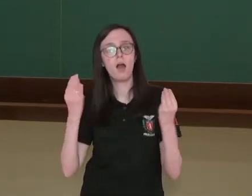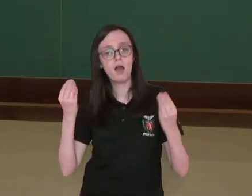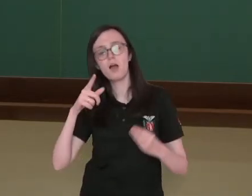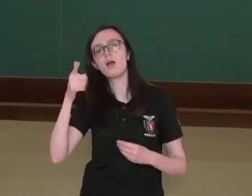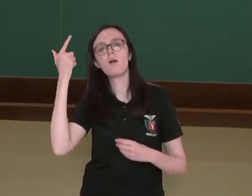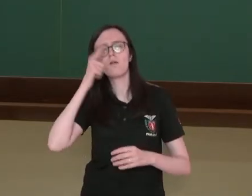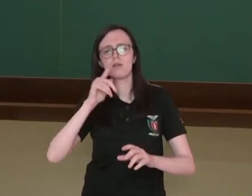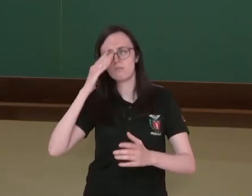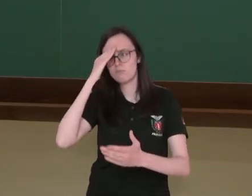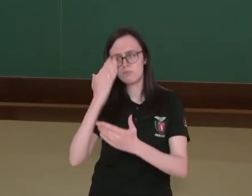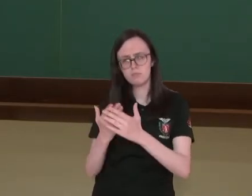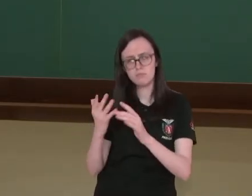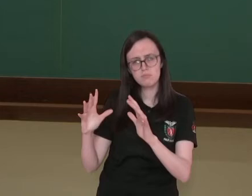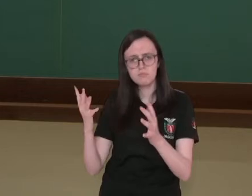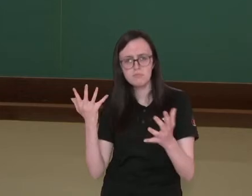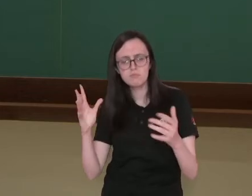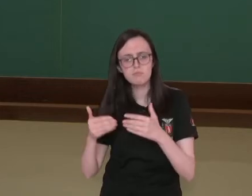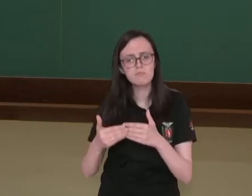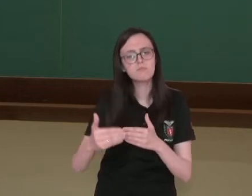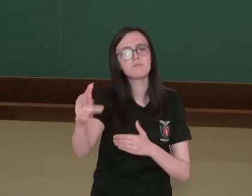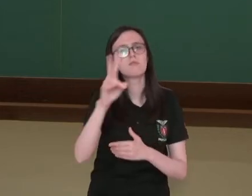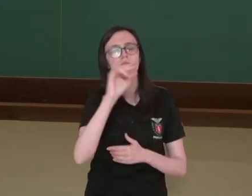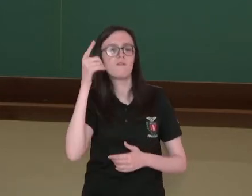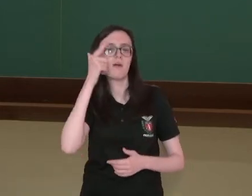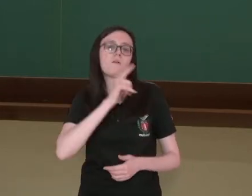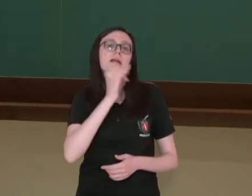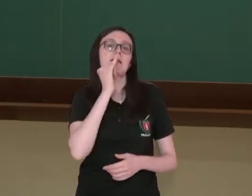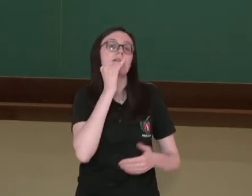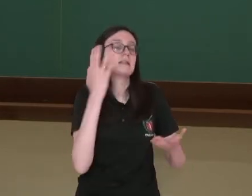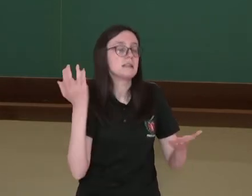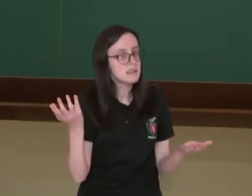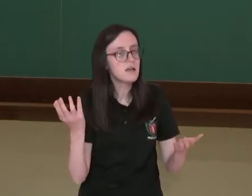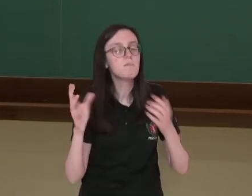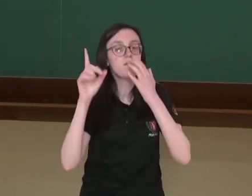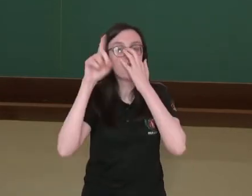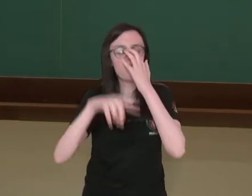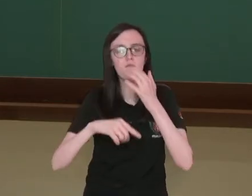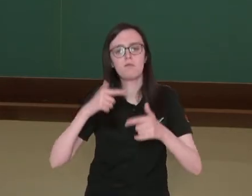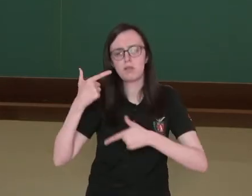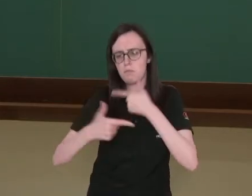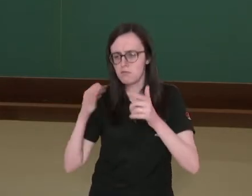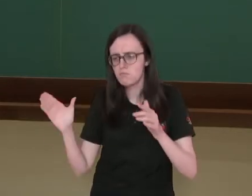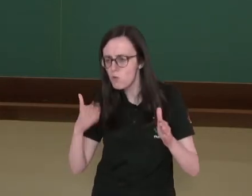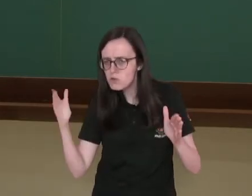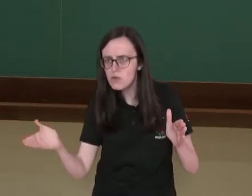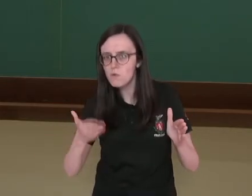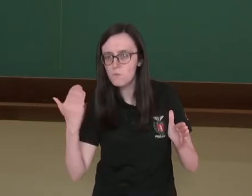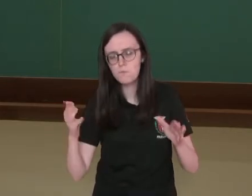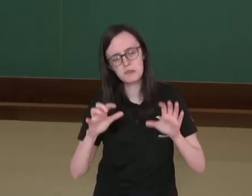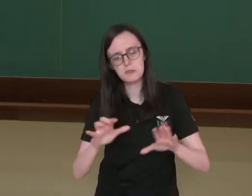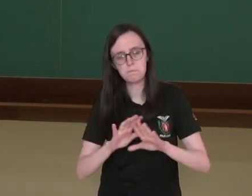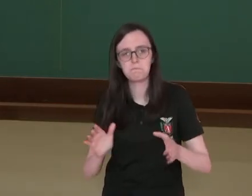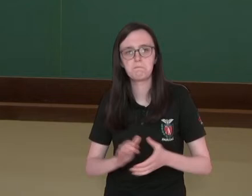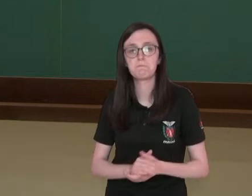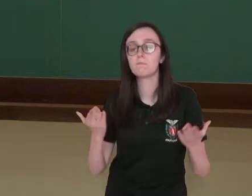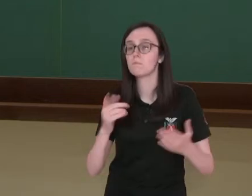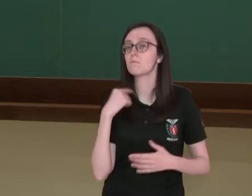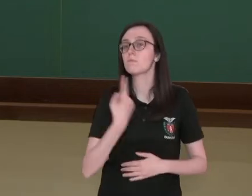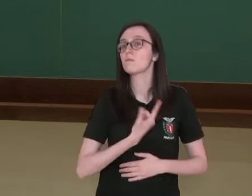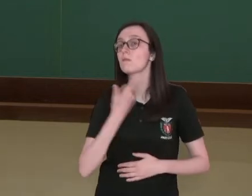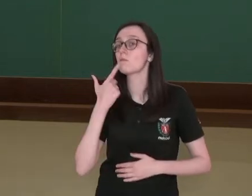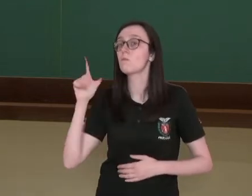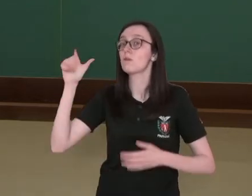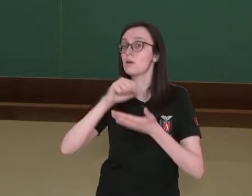fazer uma previsão de produtividade, por exemplo, dentro de uma linha de produção e assim por diante. Vamos agora à